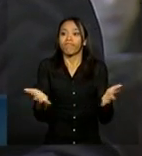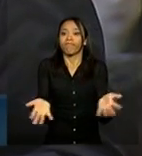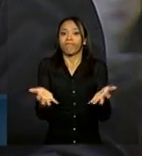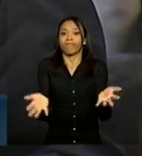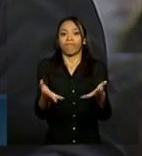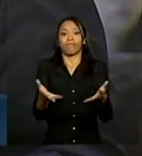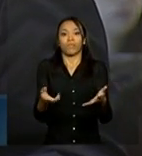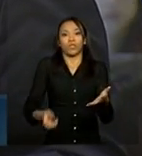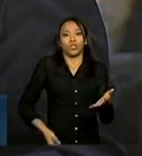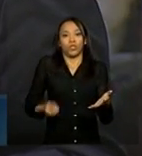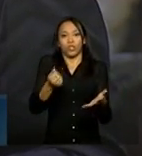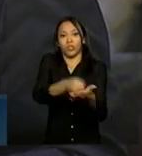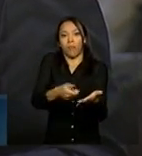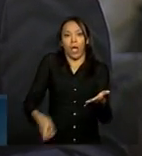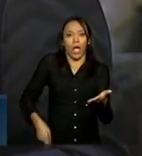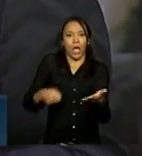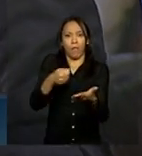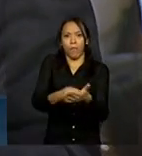de desembolsos